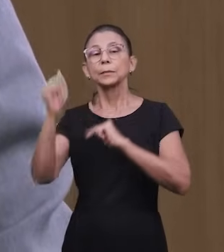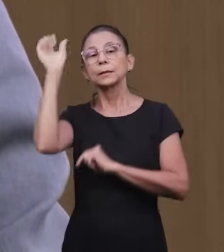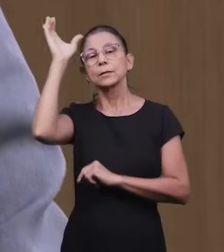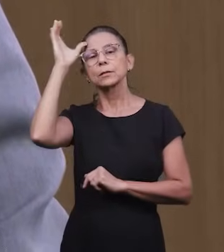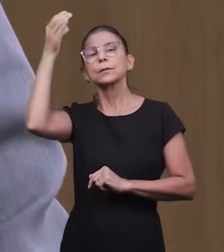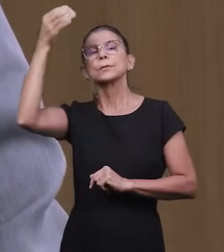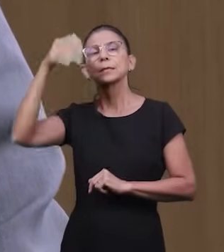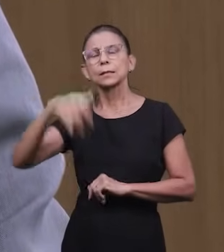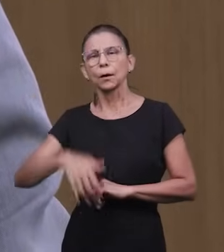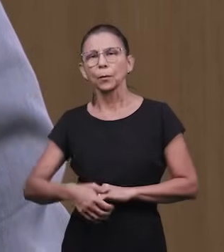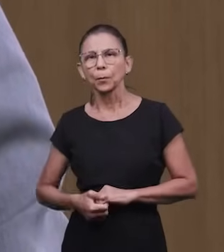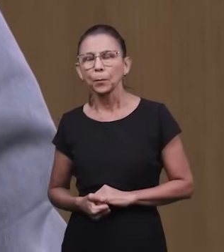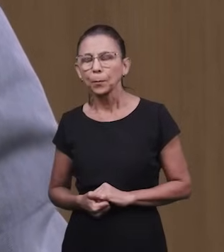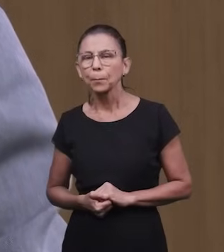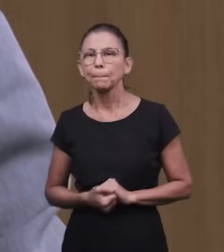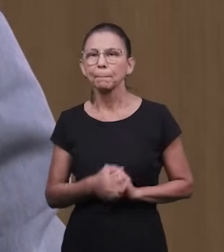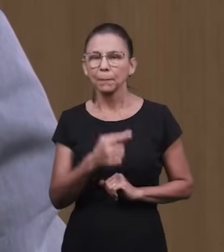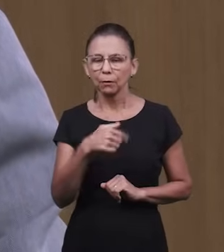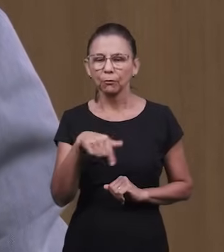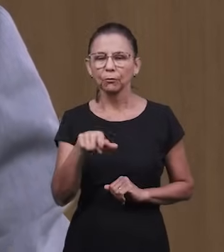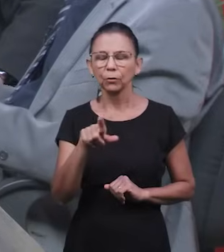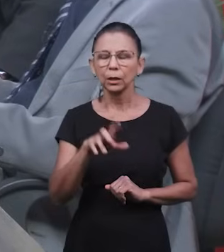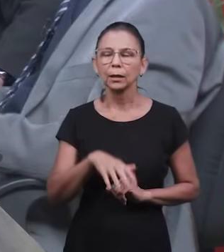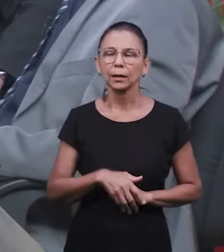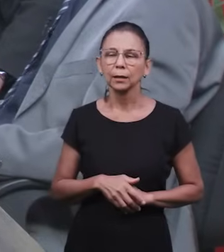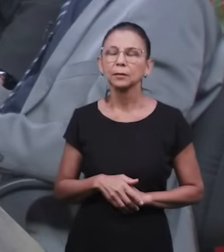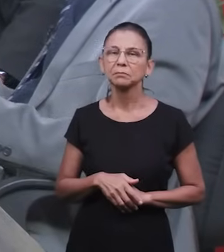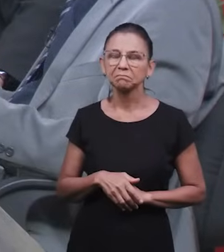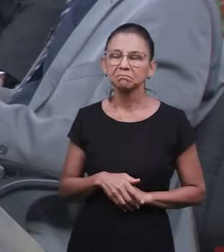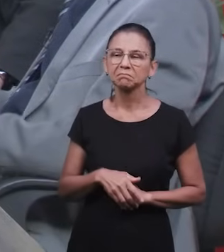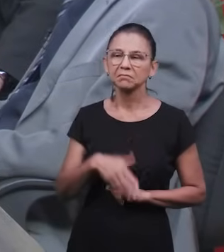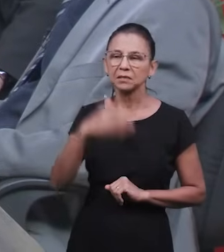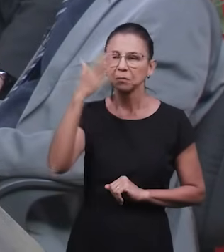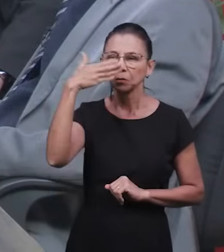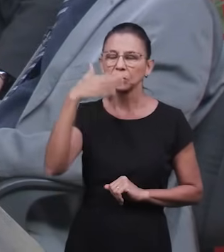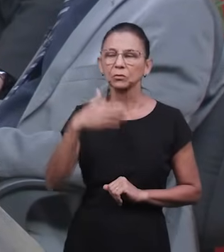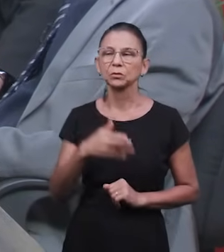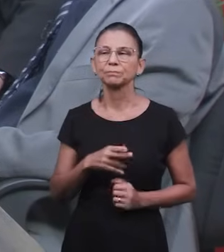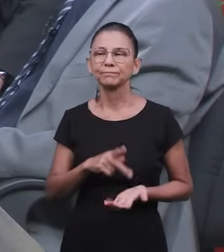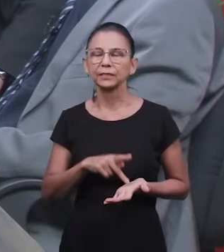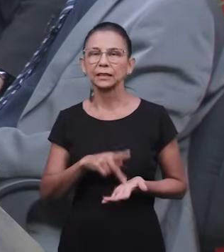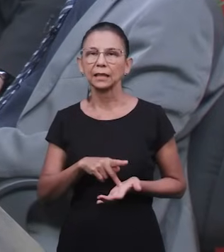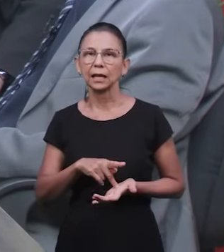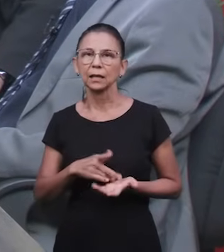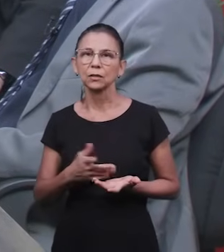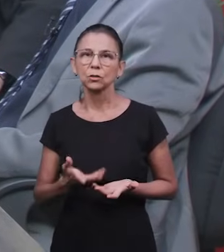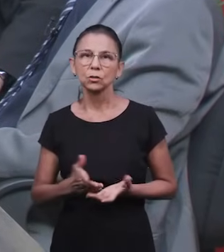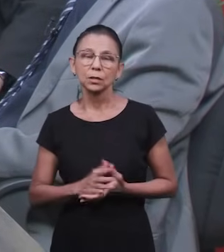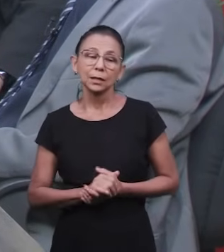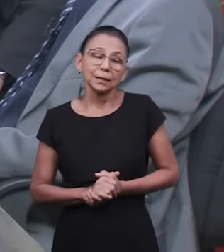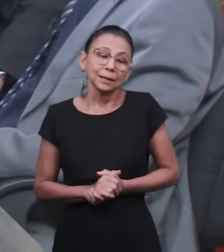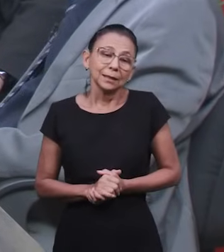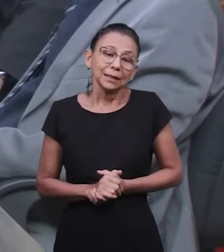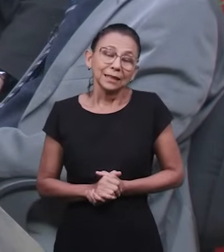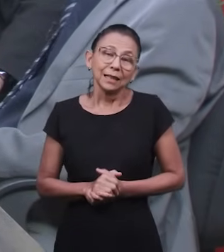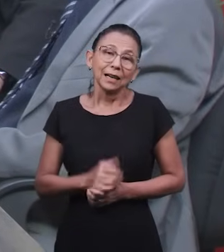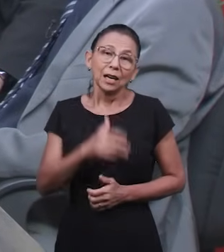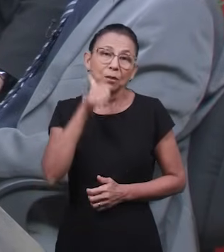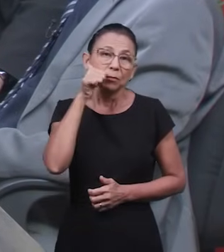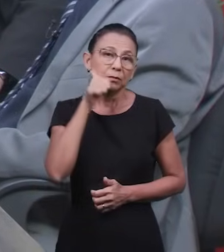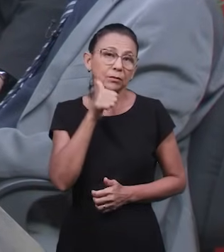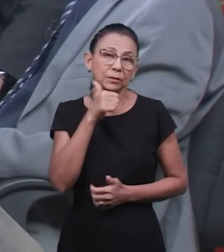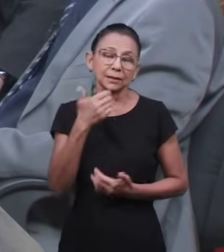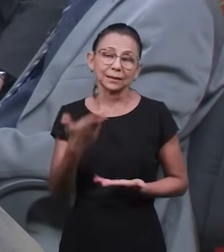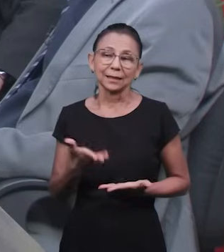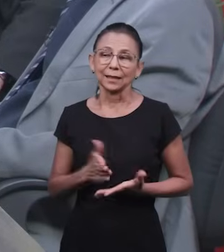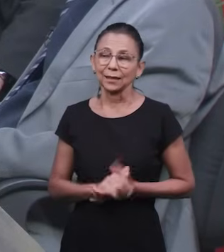e comprovou isso. E ela voltou e chegou na casa dela e falou assim, eu não tenho mais como não ir para essa